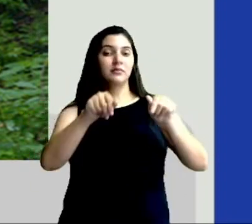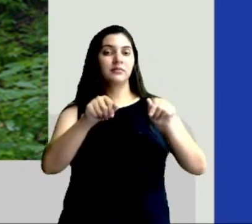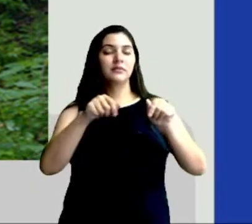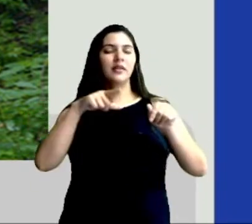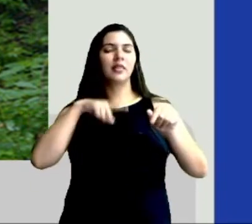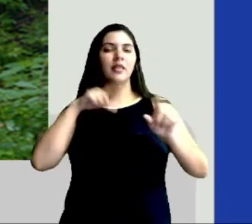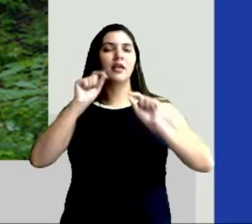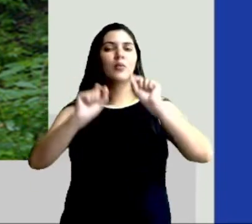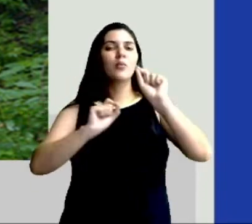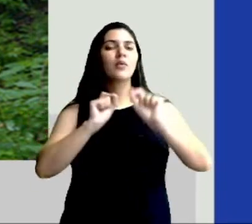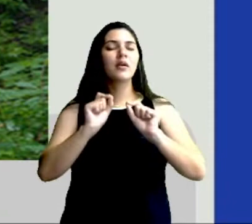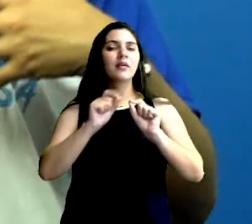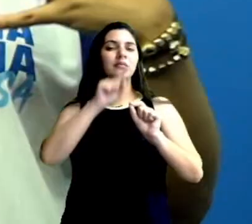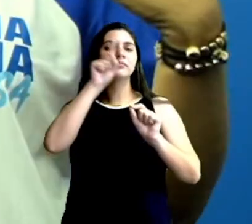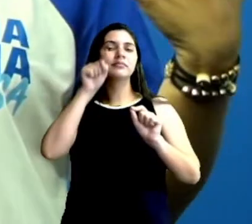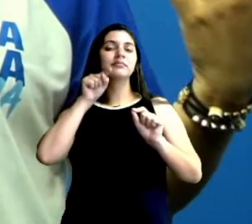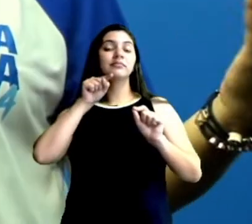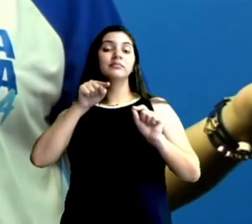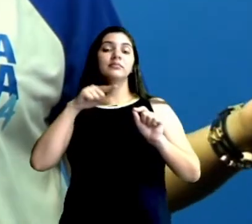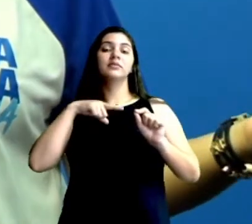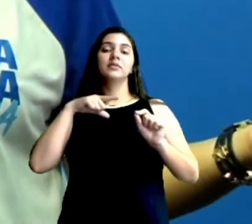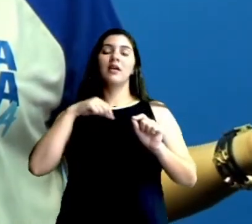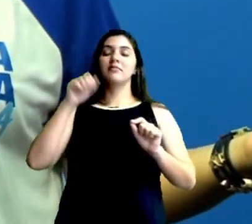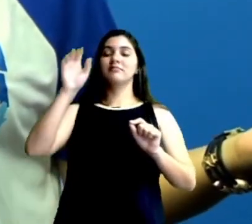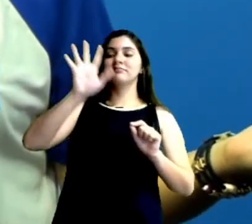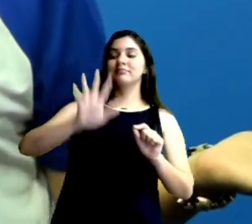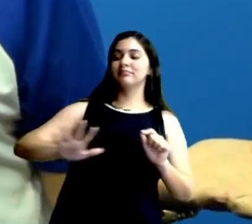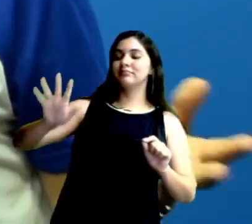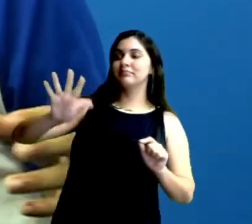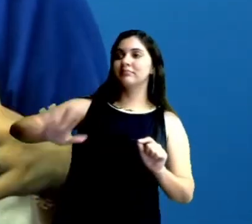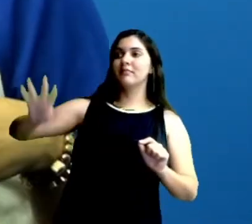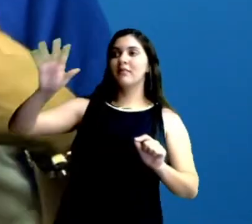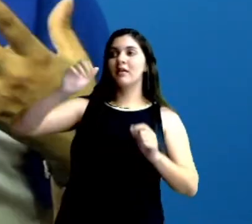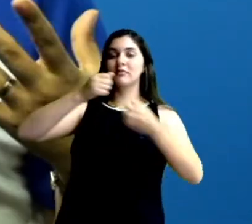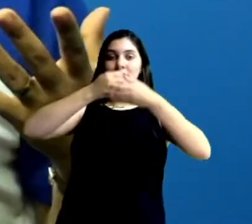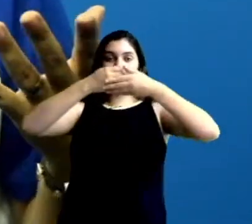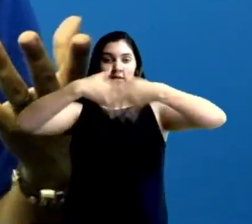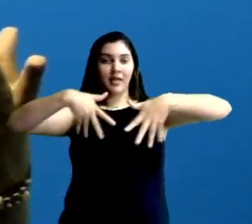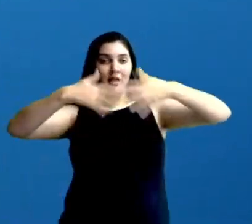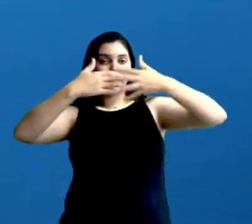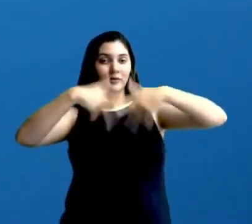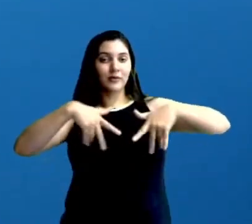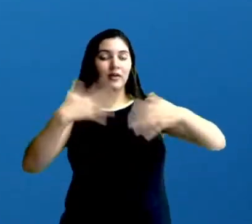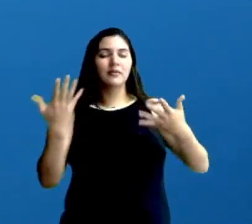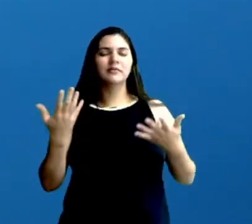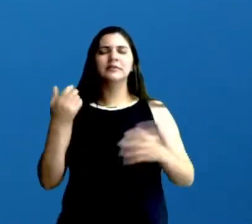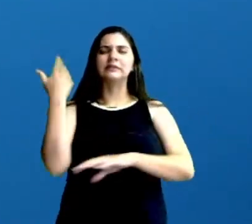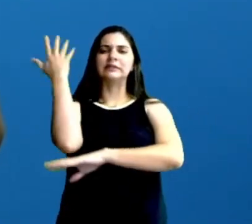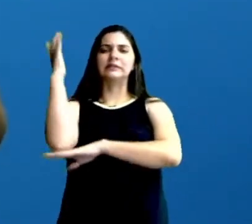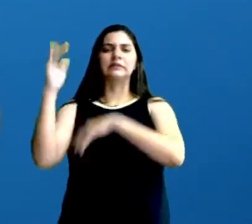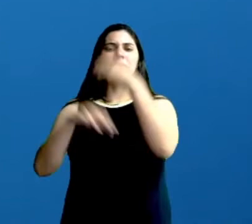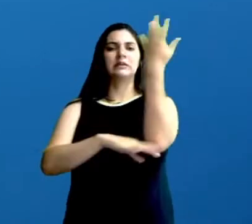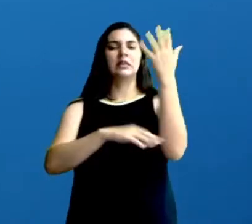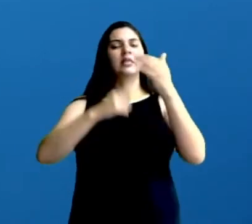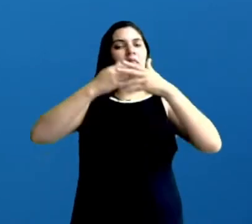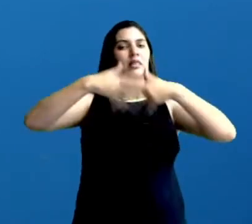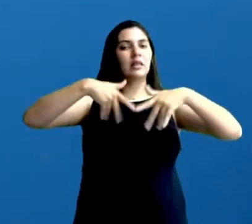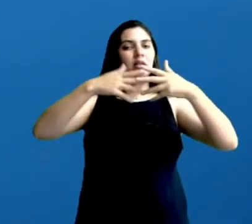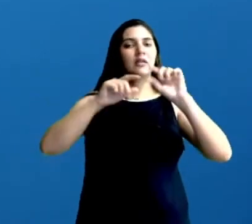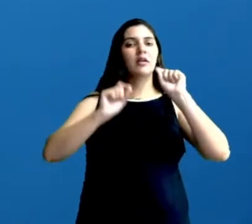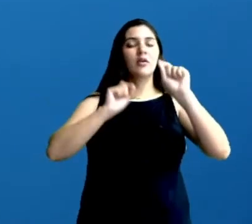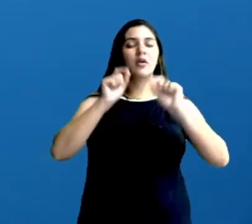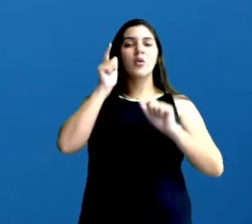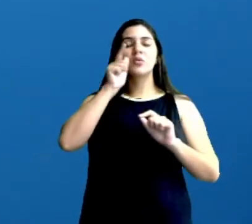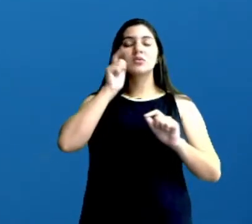constitui o que, gente? Uma paisagem natural. Uma paisagem natural é aquela que a gente consegue ver aí a